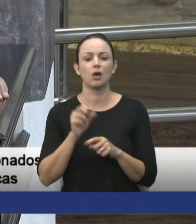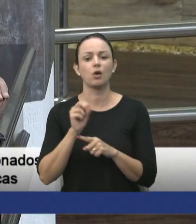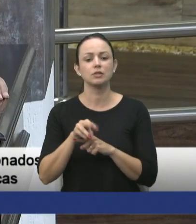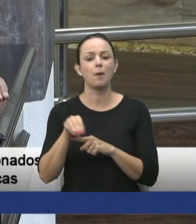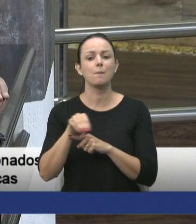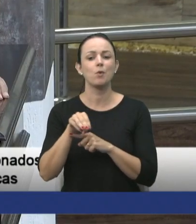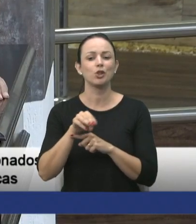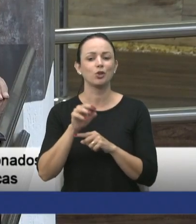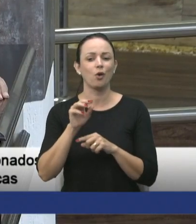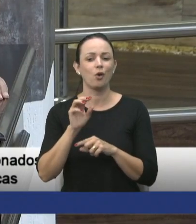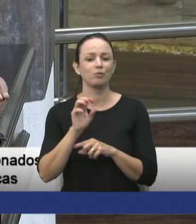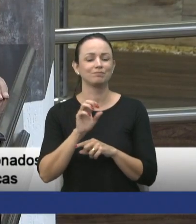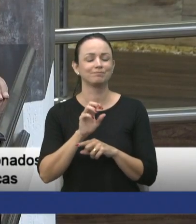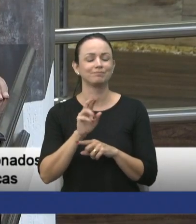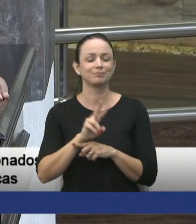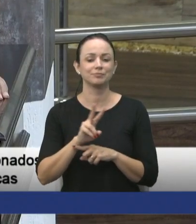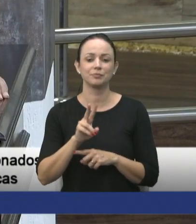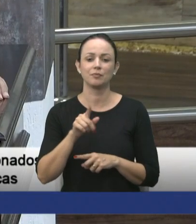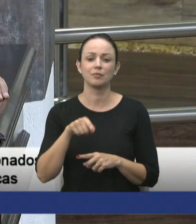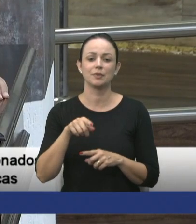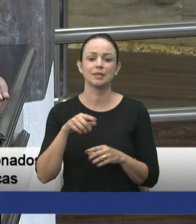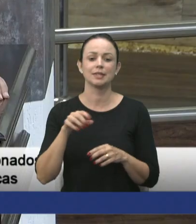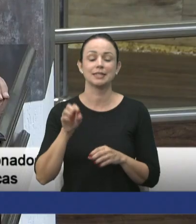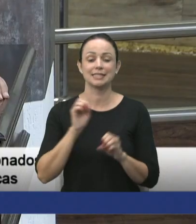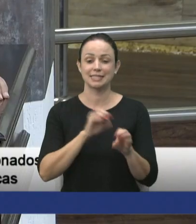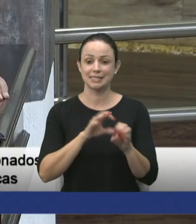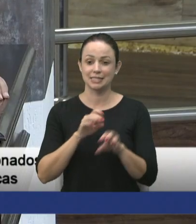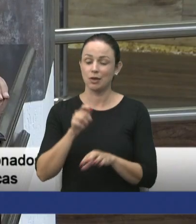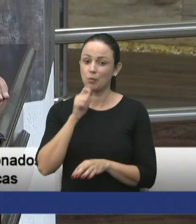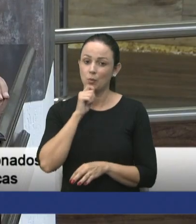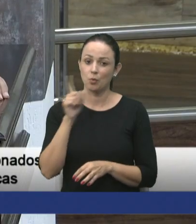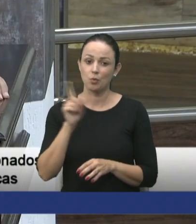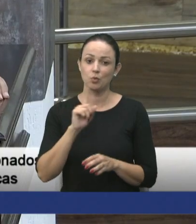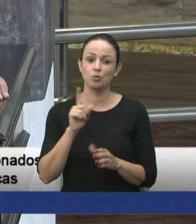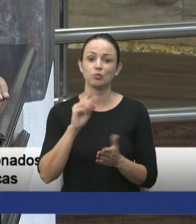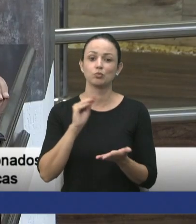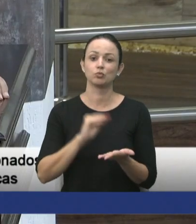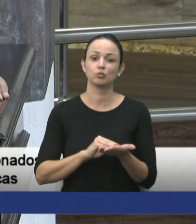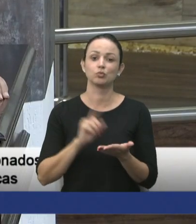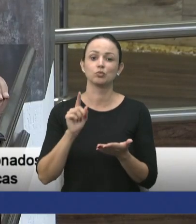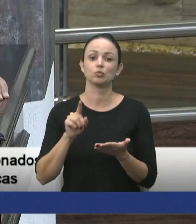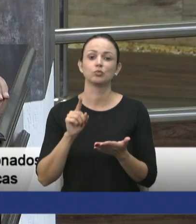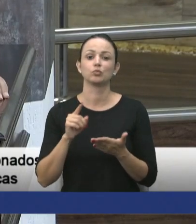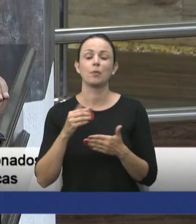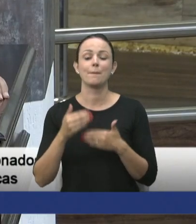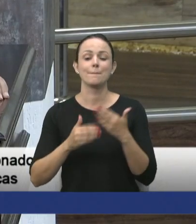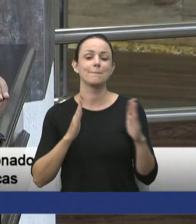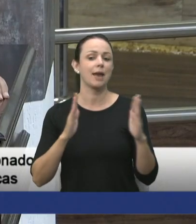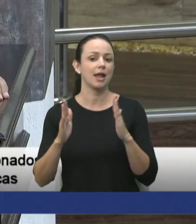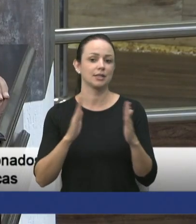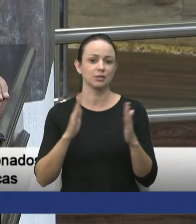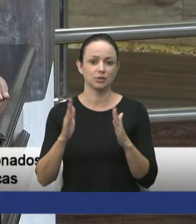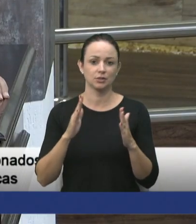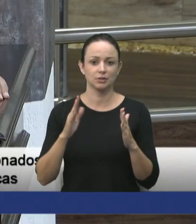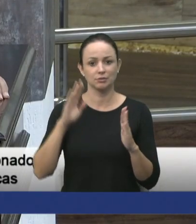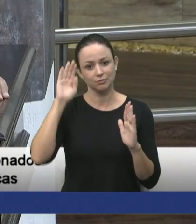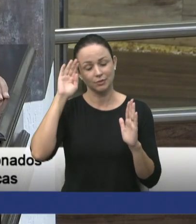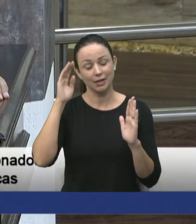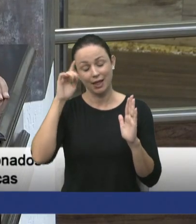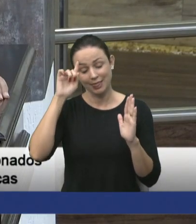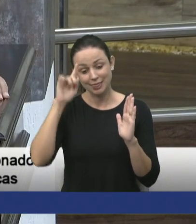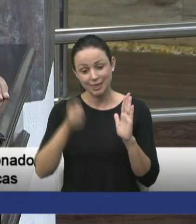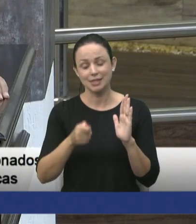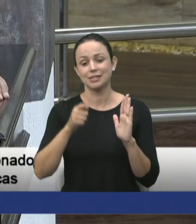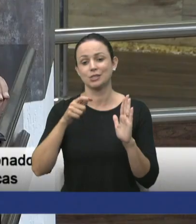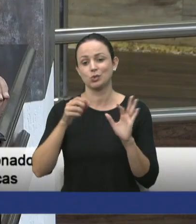ensino, ainda não foi certificado nos autos o decurso do prazo para cumprimento da decisão